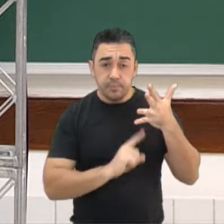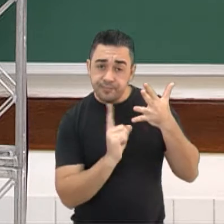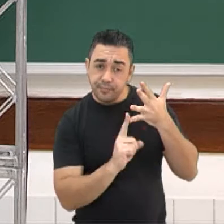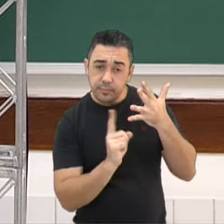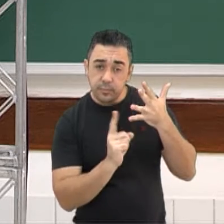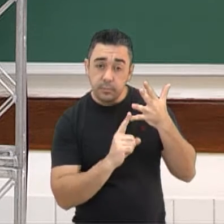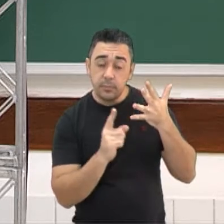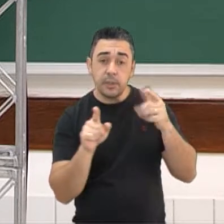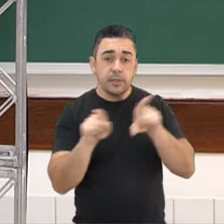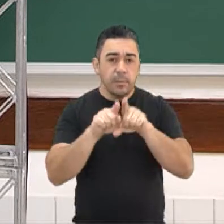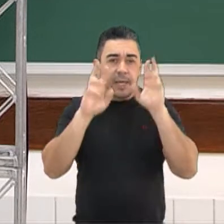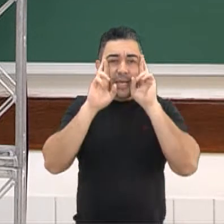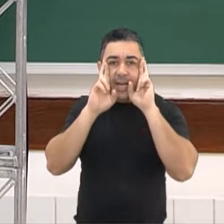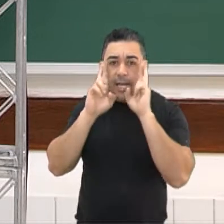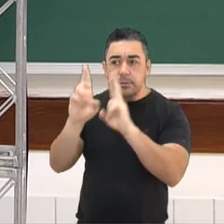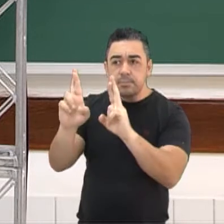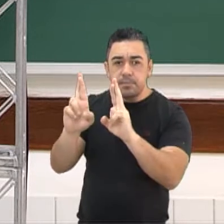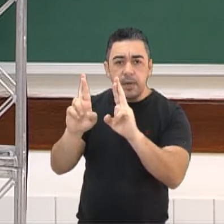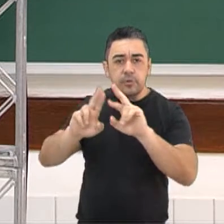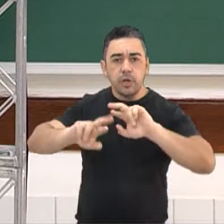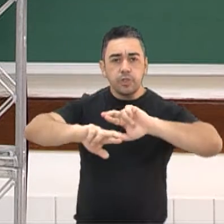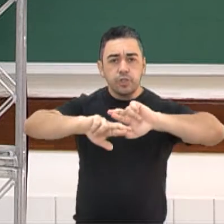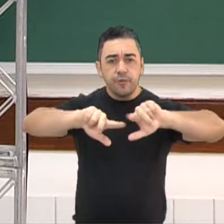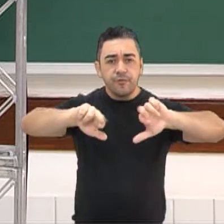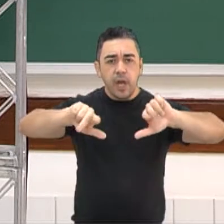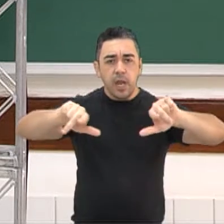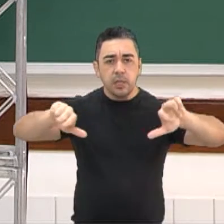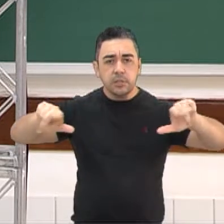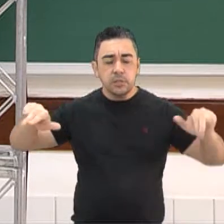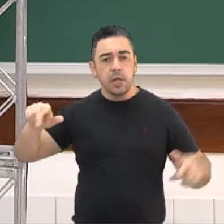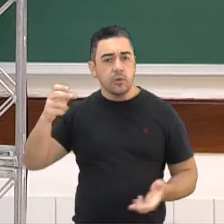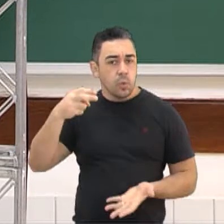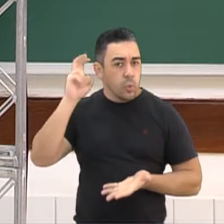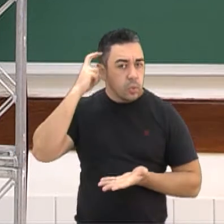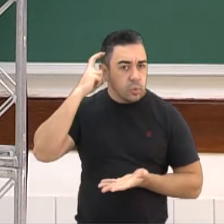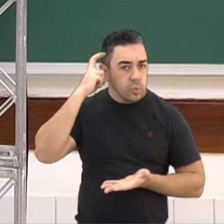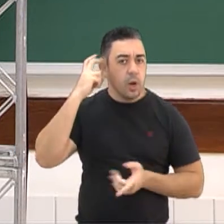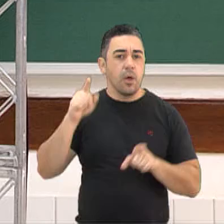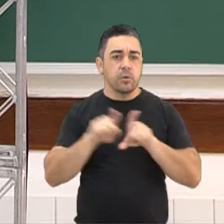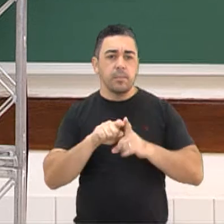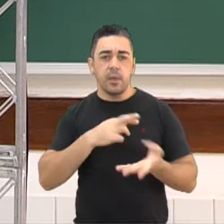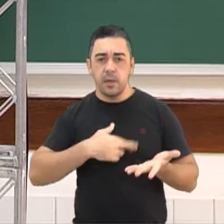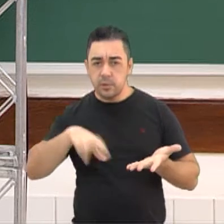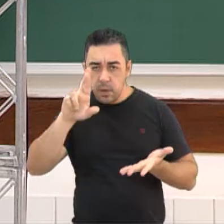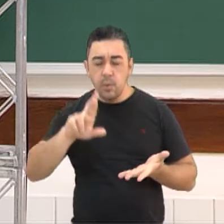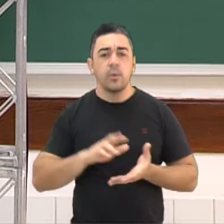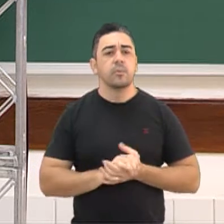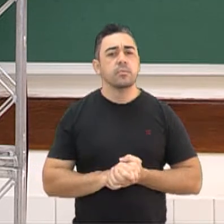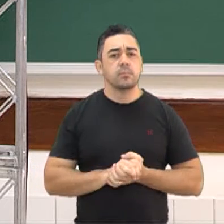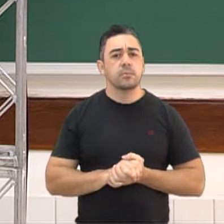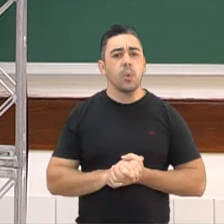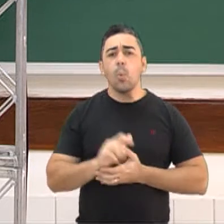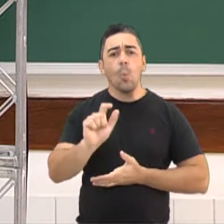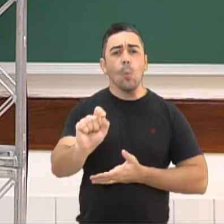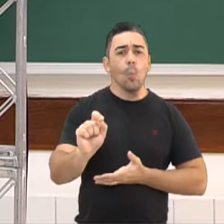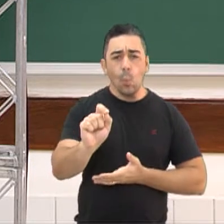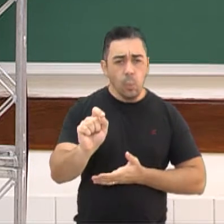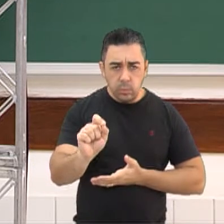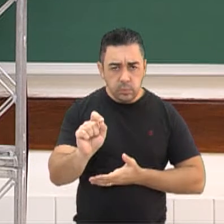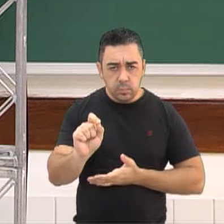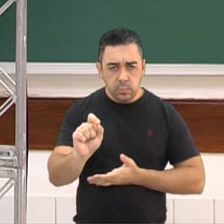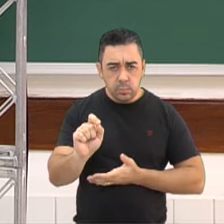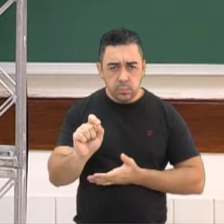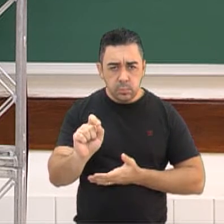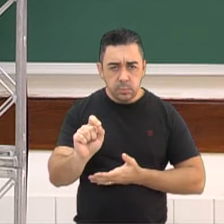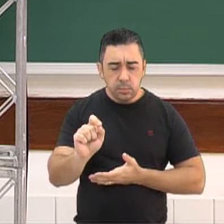religioso, respeito à diversidade cultural e religiosa. Vamos lá. Então, falamos do que